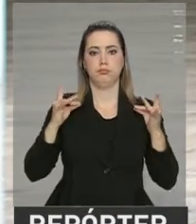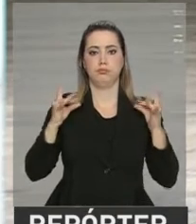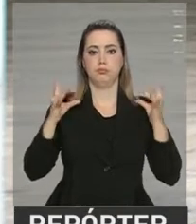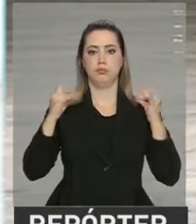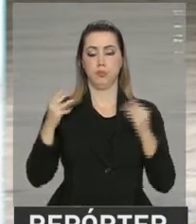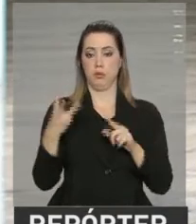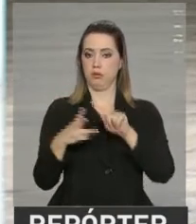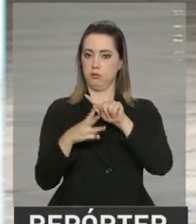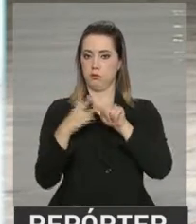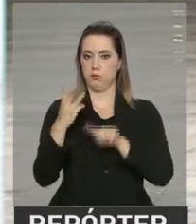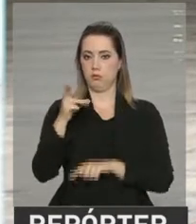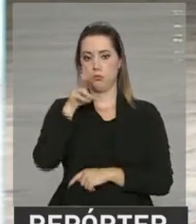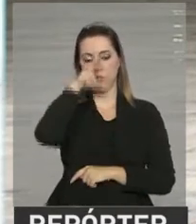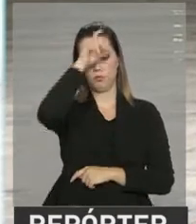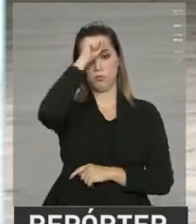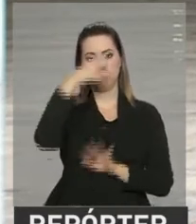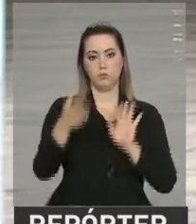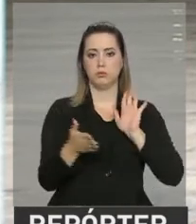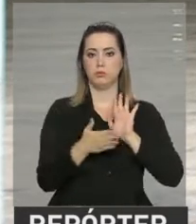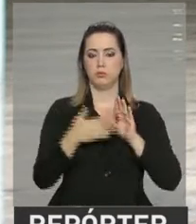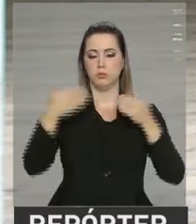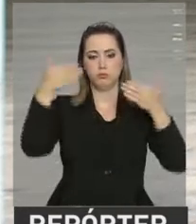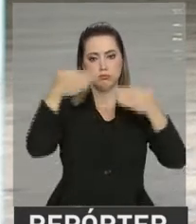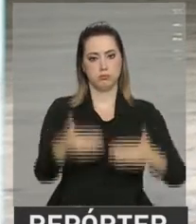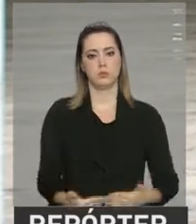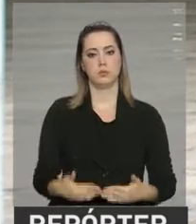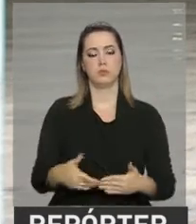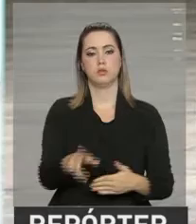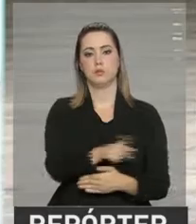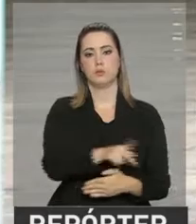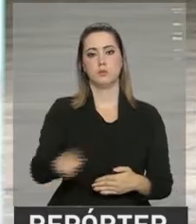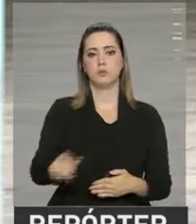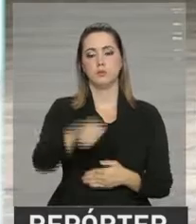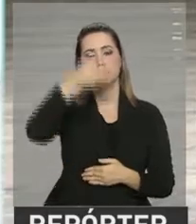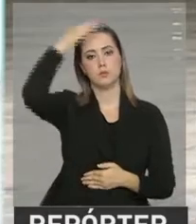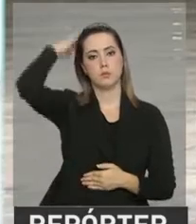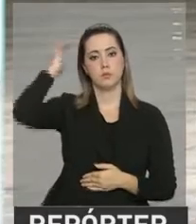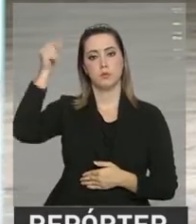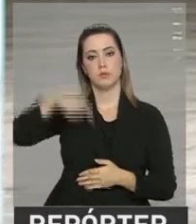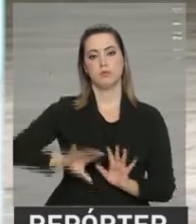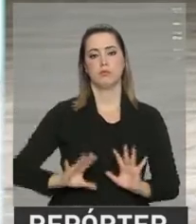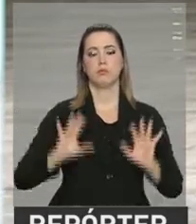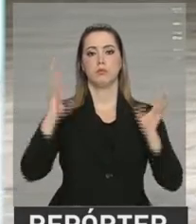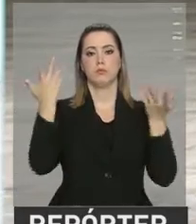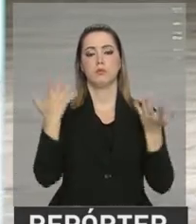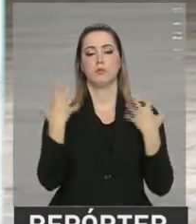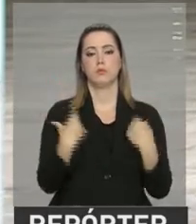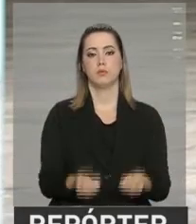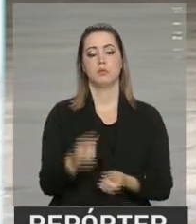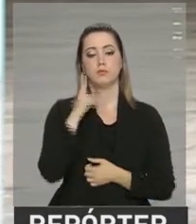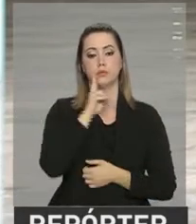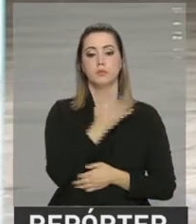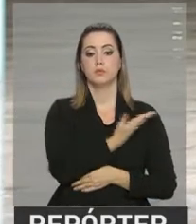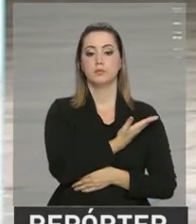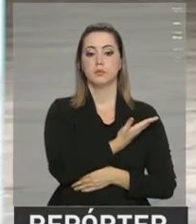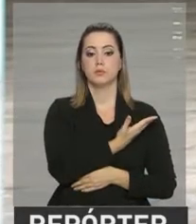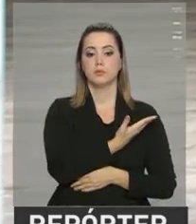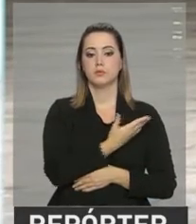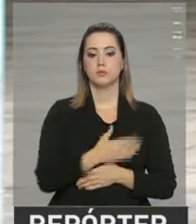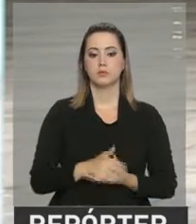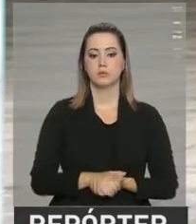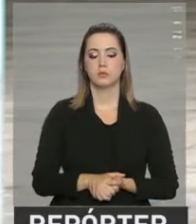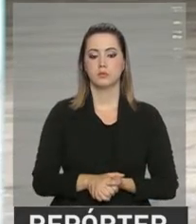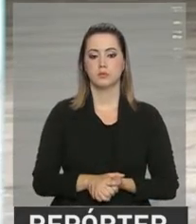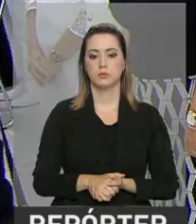Exército e Aeronáutica se apresentaram ao presidente Michel Temer em uma cerimônia também aqui no Planalto. Vamos ver na reportagem de Thaisa